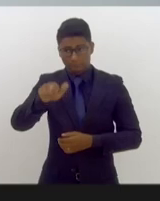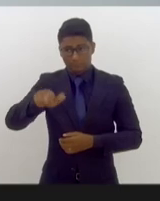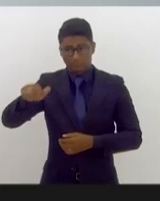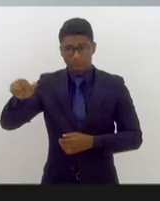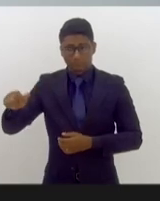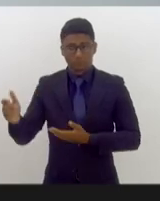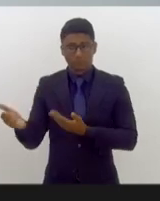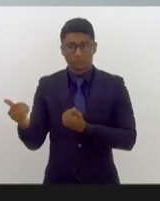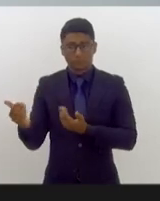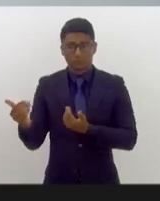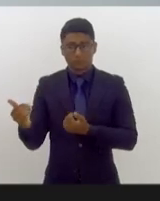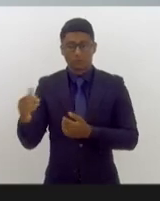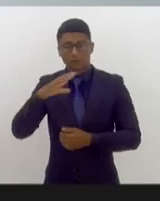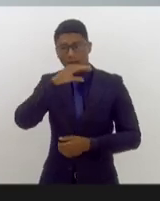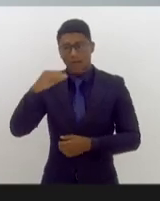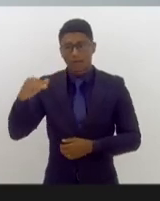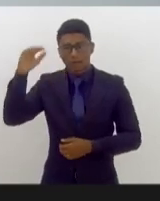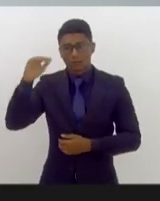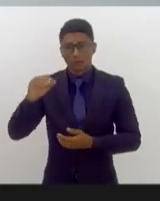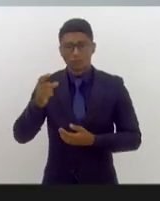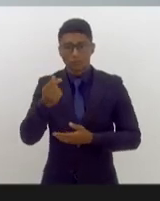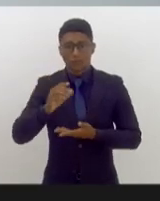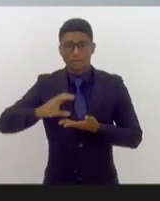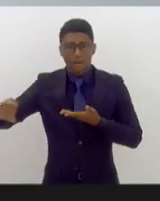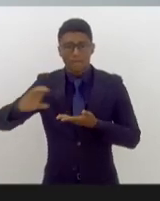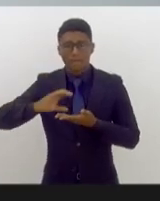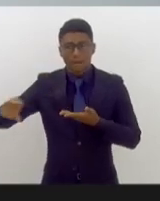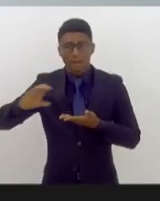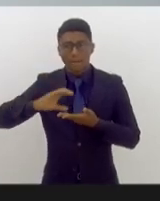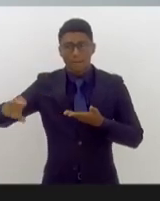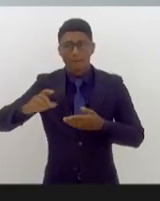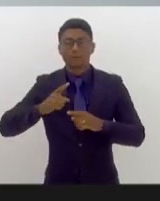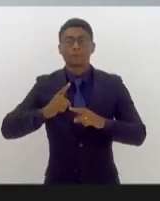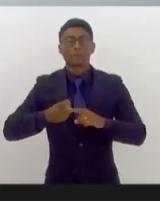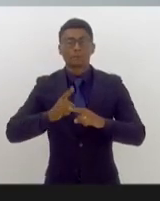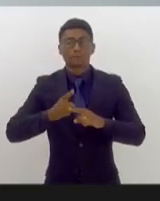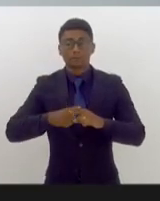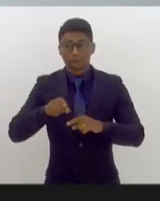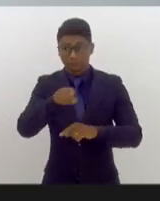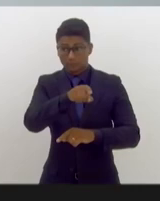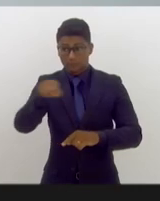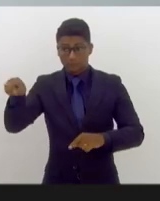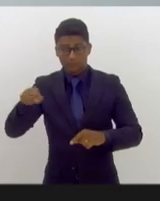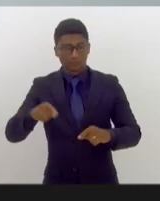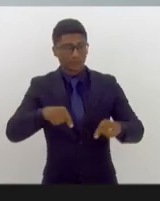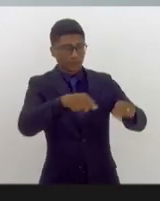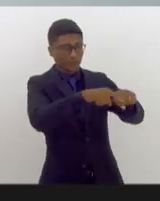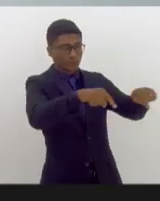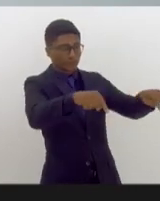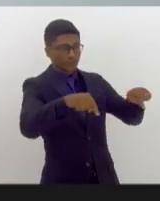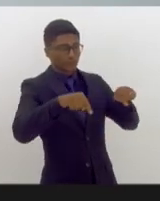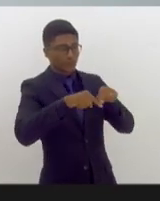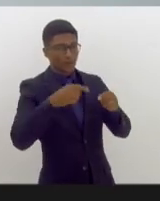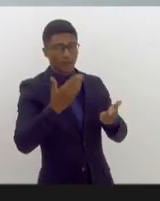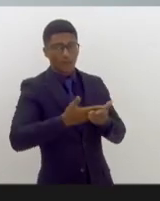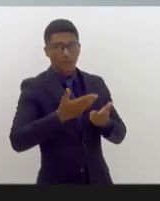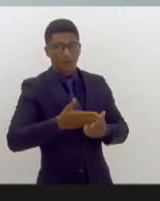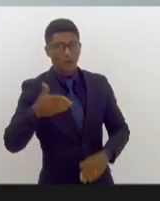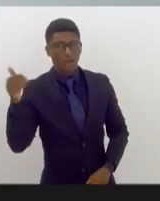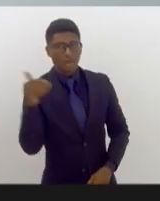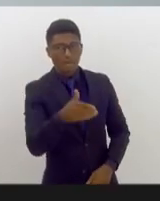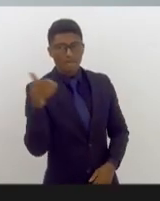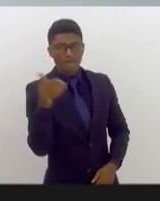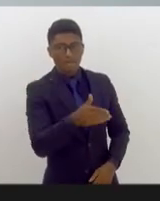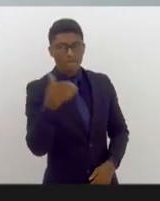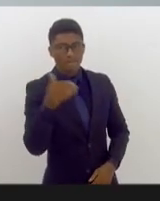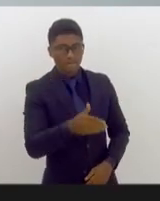dê a eles a garantia de que naqueles momentos em que estão na sala de aula não estão tendo